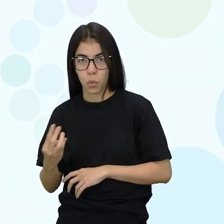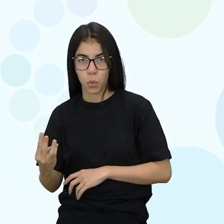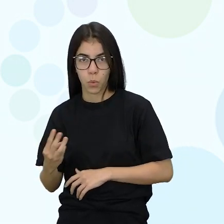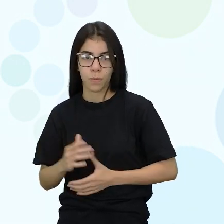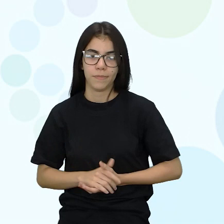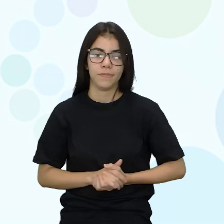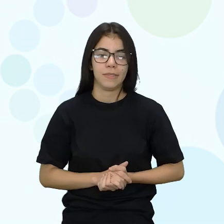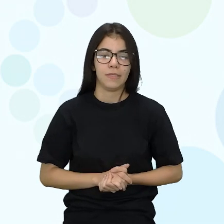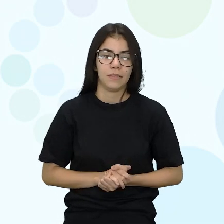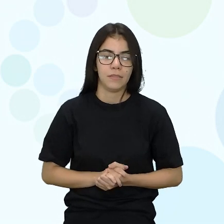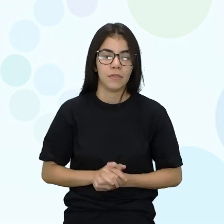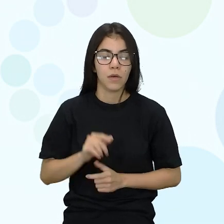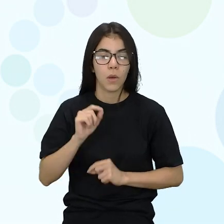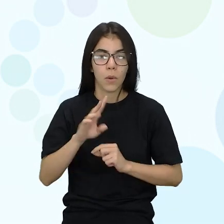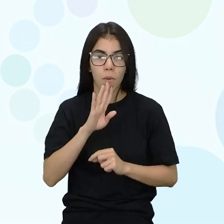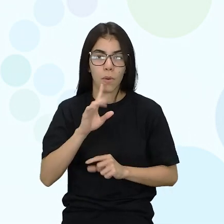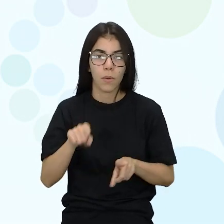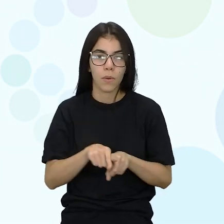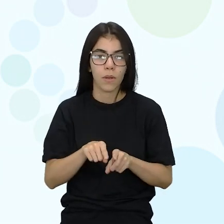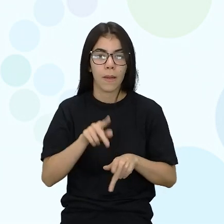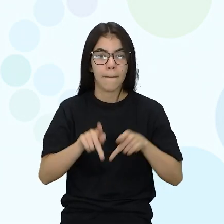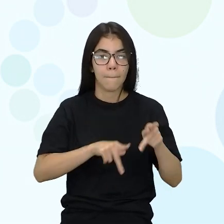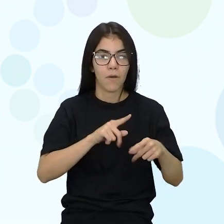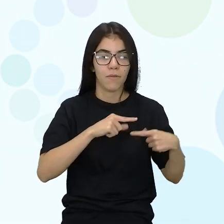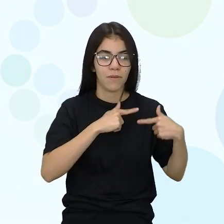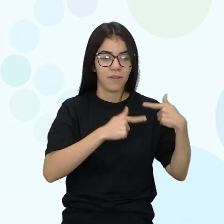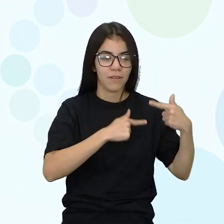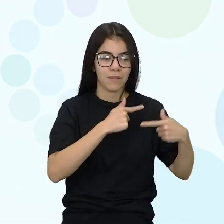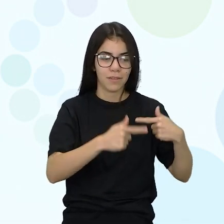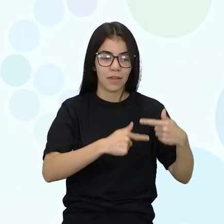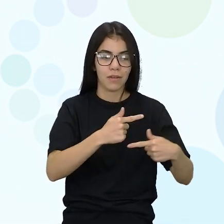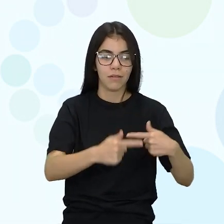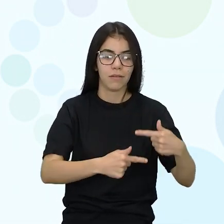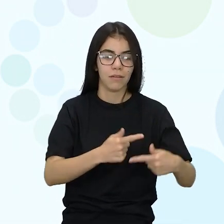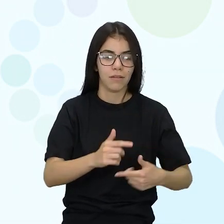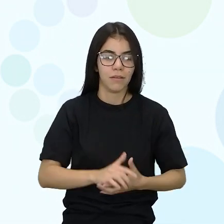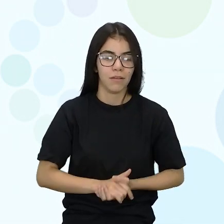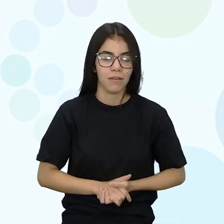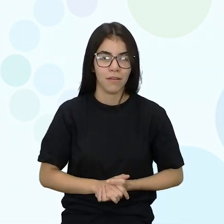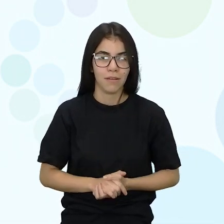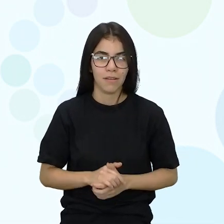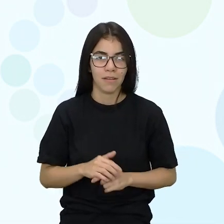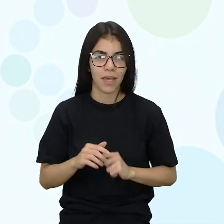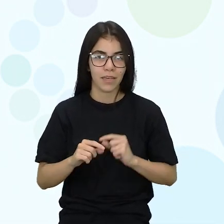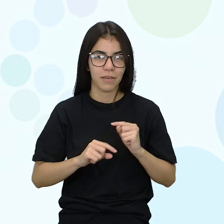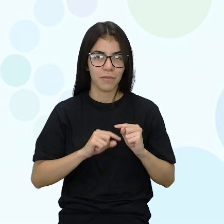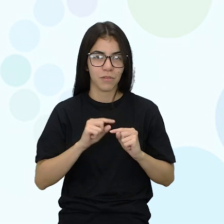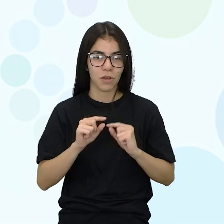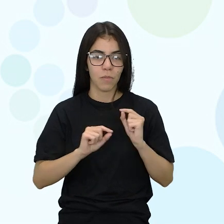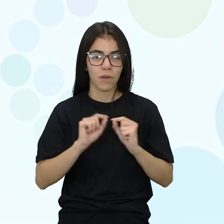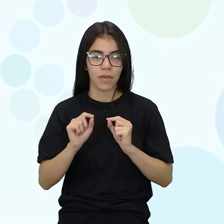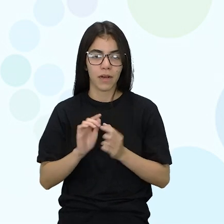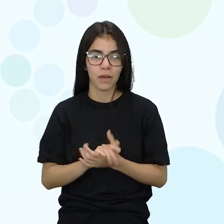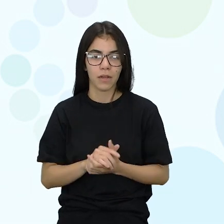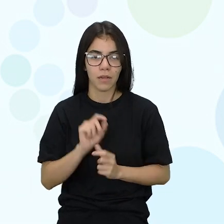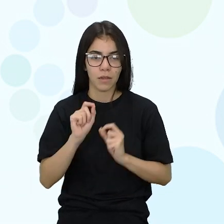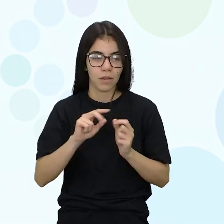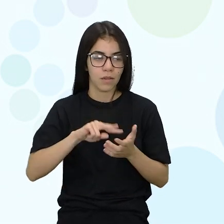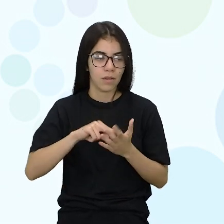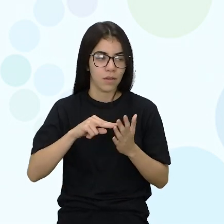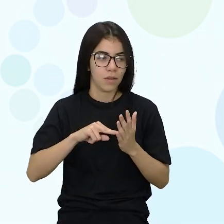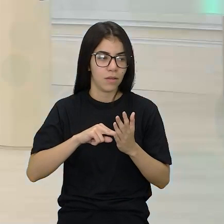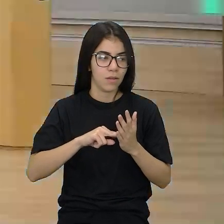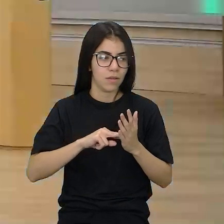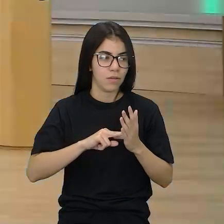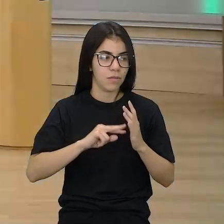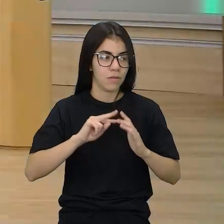EF04HI13. Conhecendo povos tradicionais. Mas o que seriam os povos tradicionais? Você já pensou que pode ser um